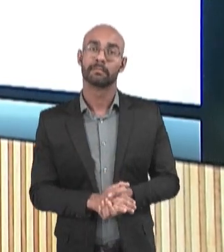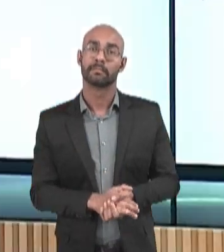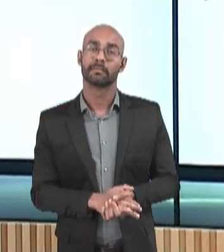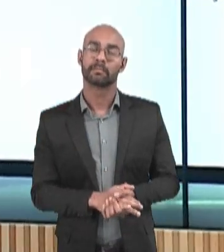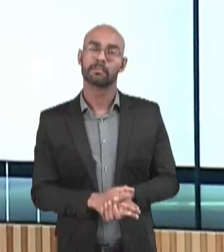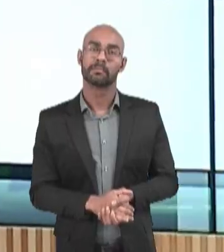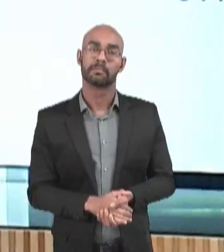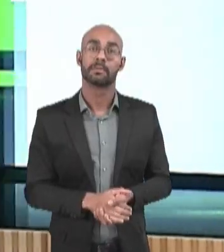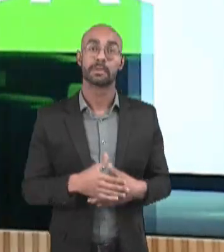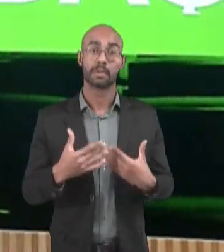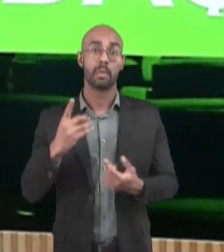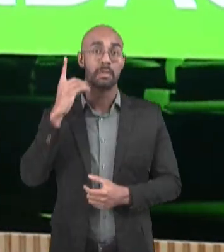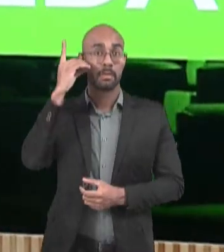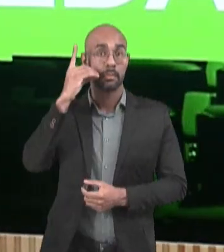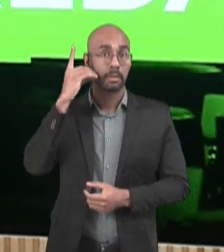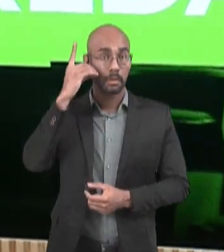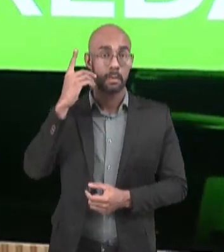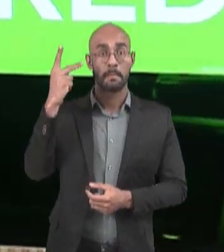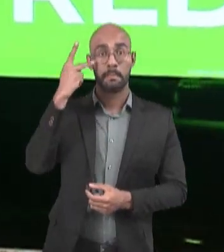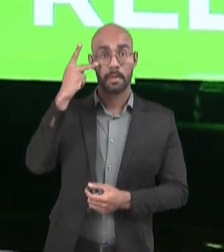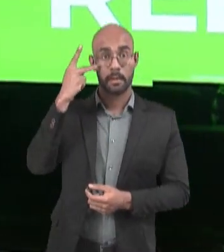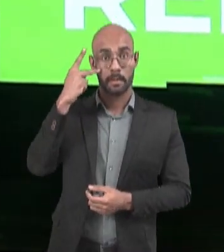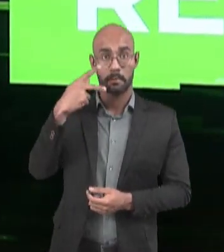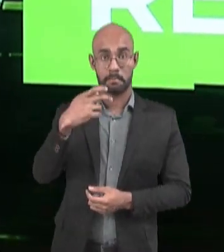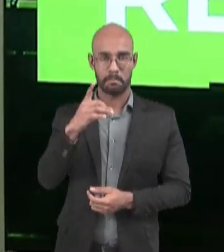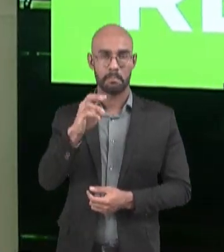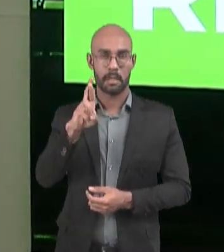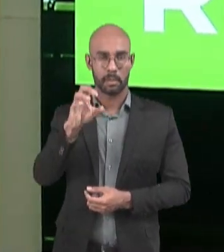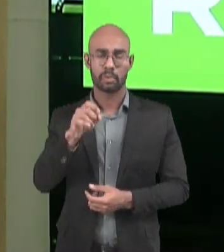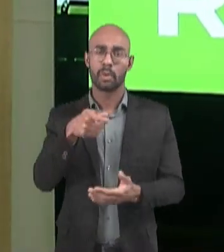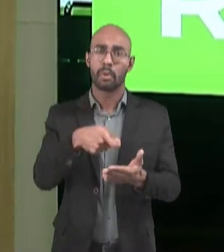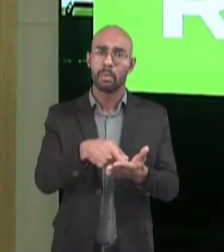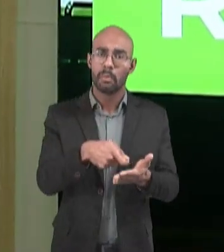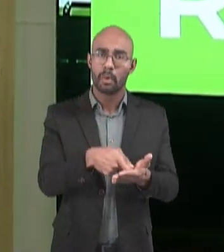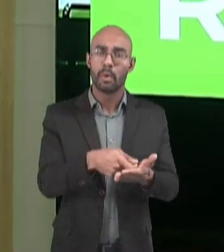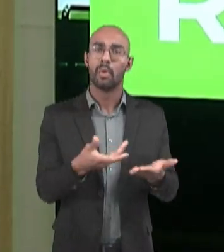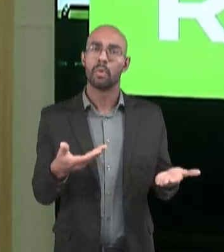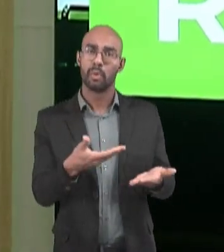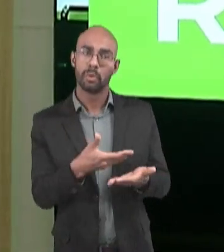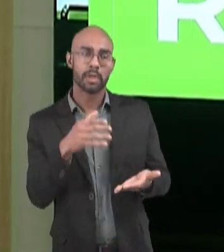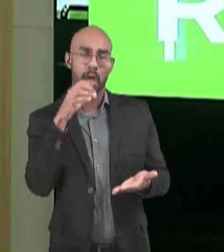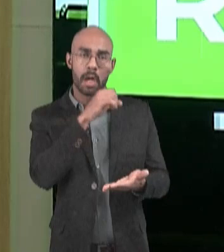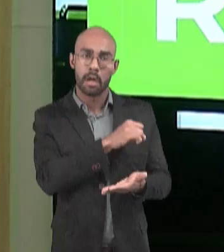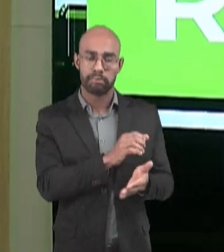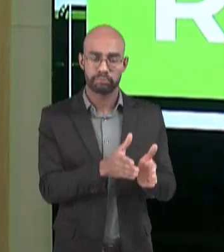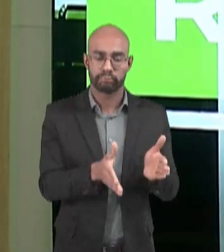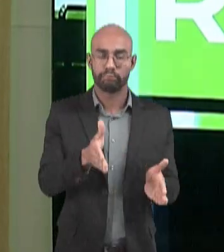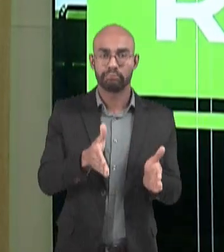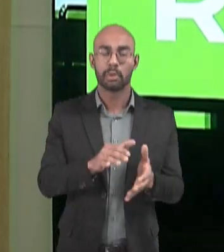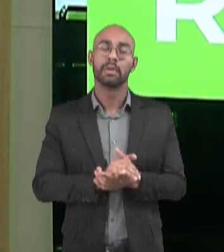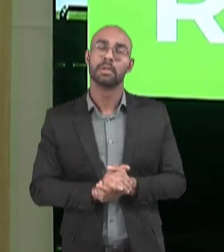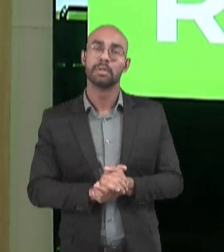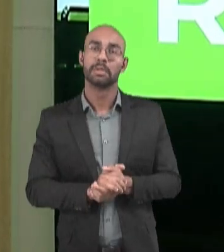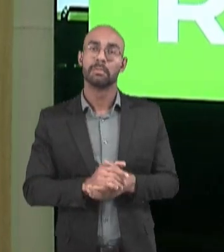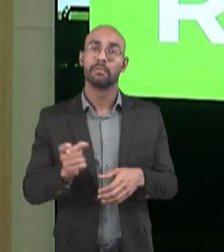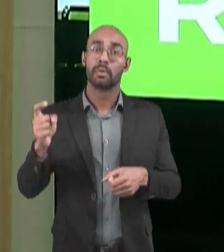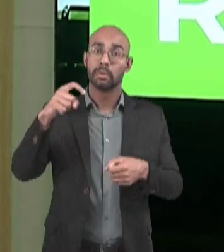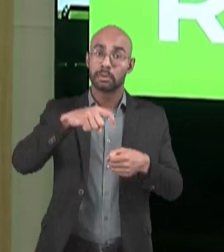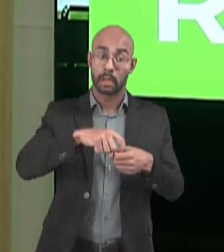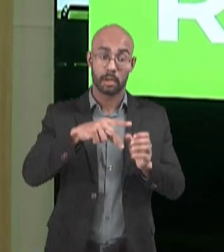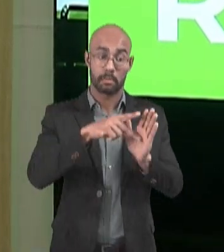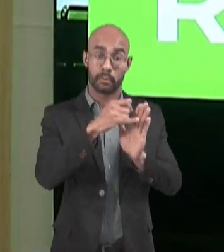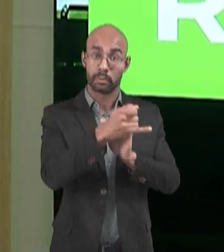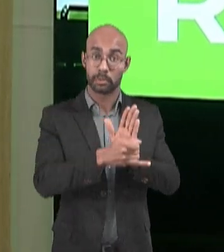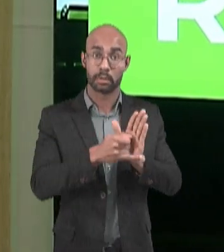setembro. E o deputado Pedro Kemp cobrou, durante o pequeno expediente da sessão de hoje, a retomada